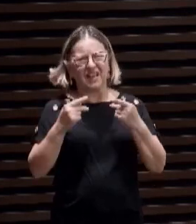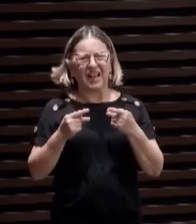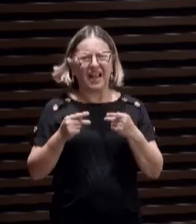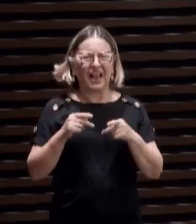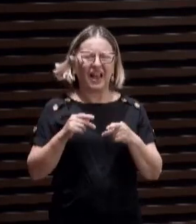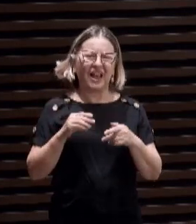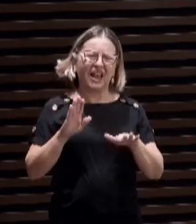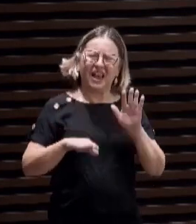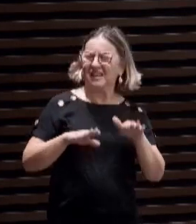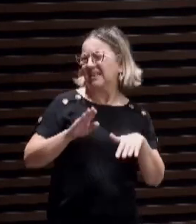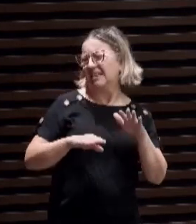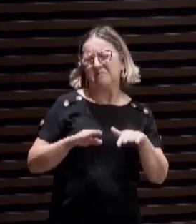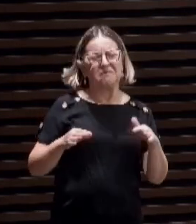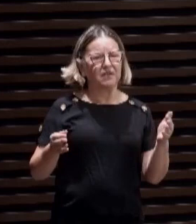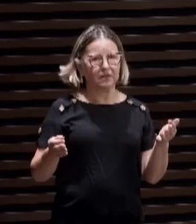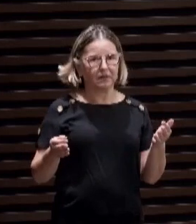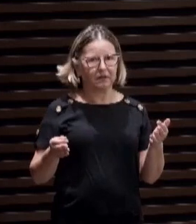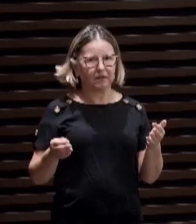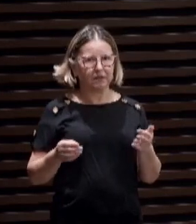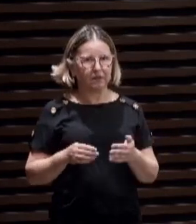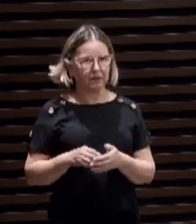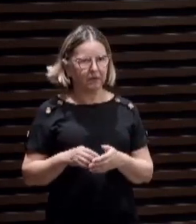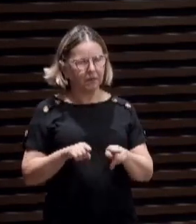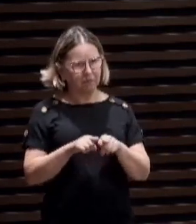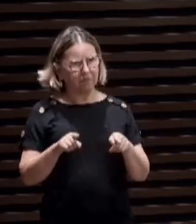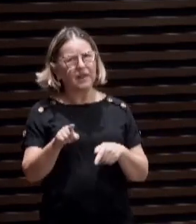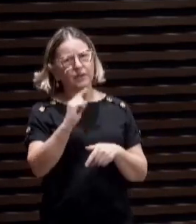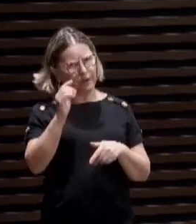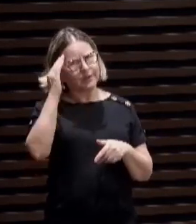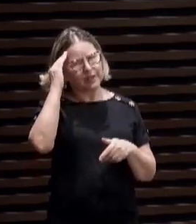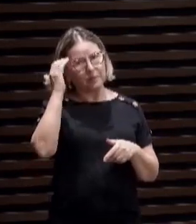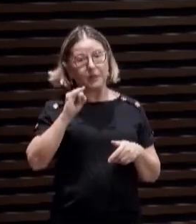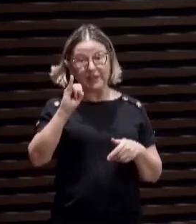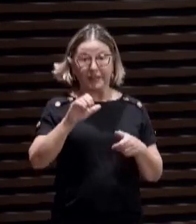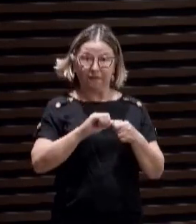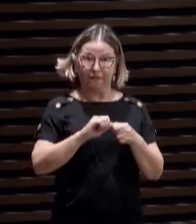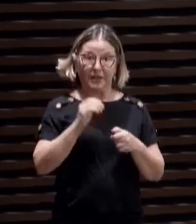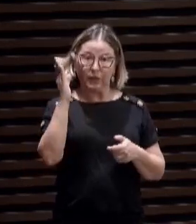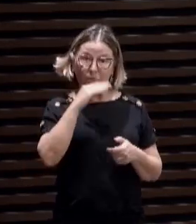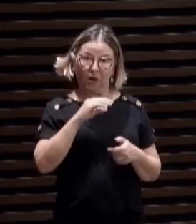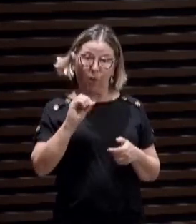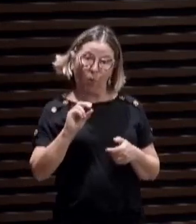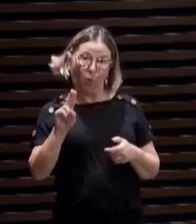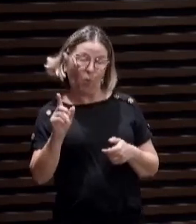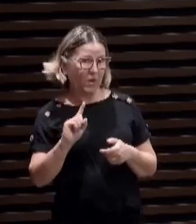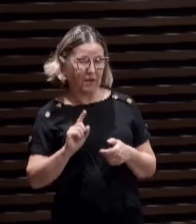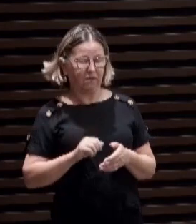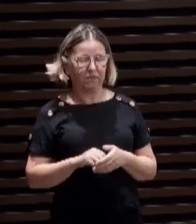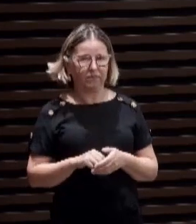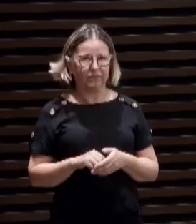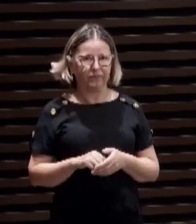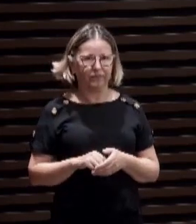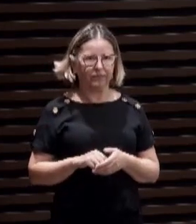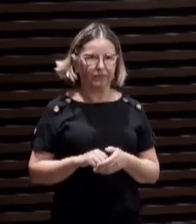fazemos isso. Nós sabemos que uma coisa faz mal. Eu sei que lactose faz mal para mim. Aí eu tento dar um jeitinho. Não,